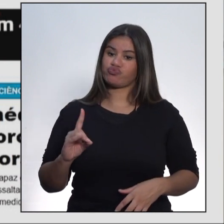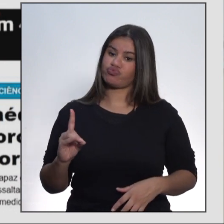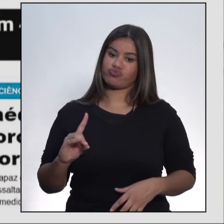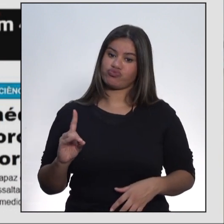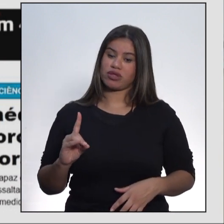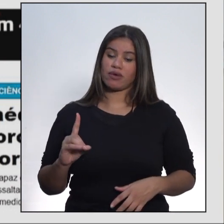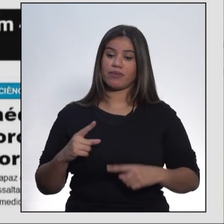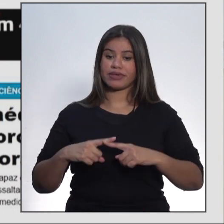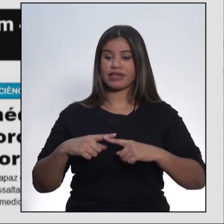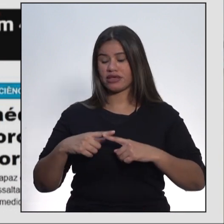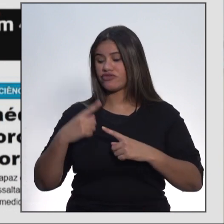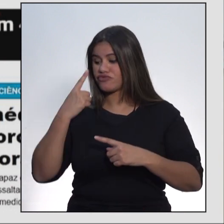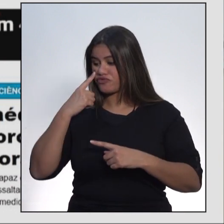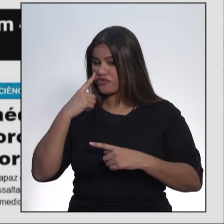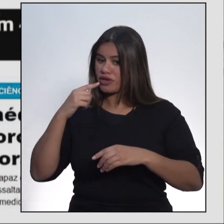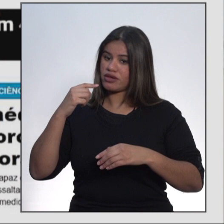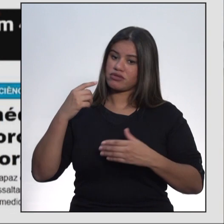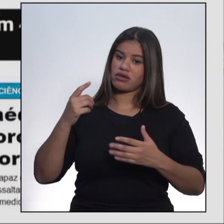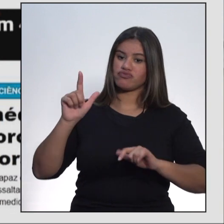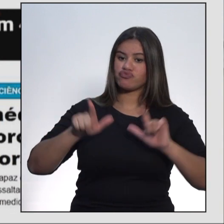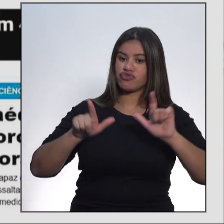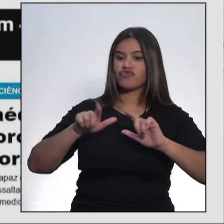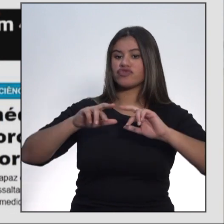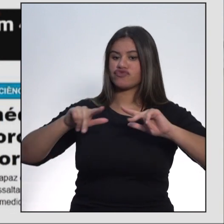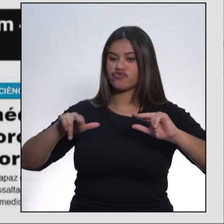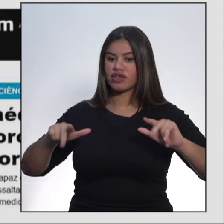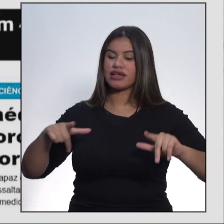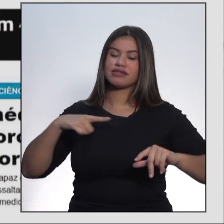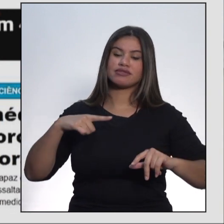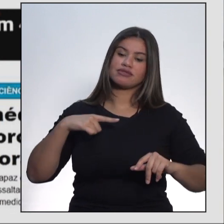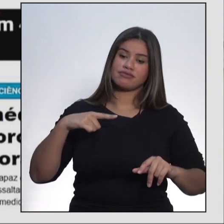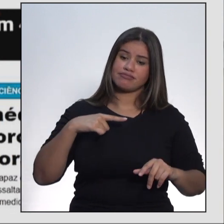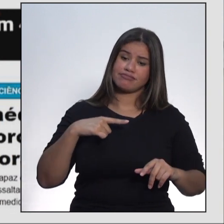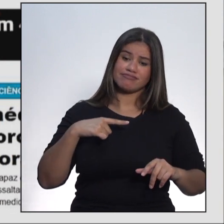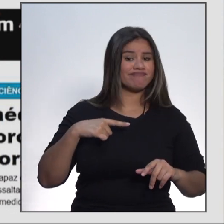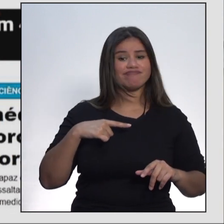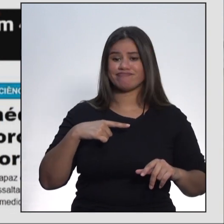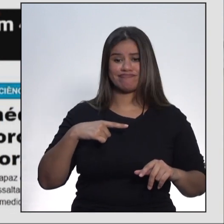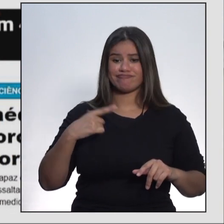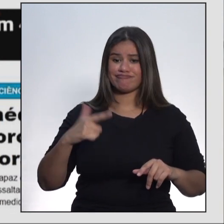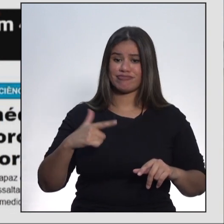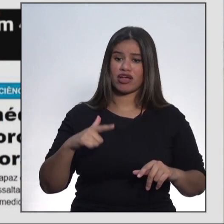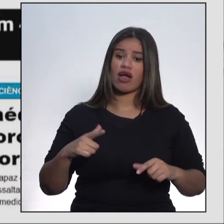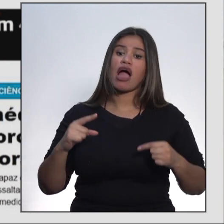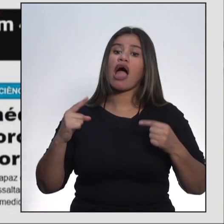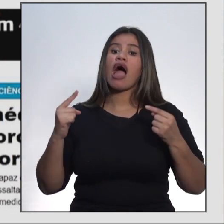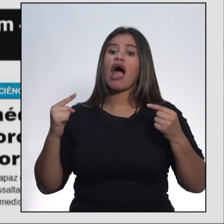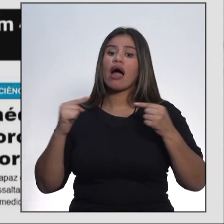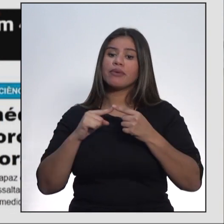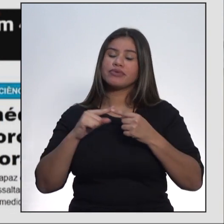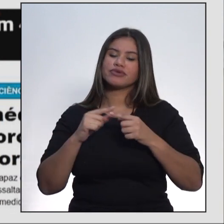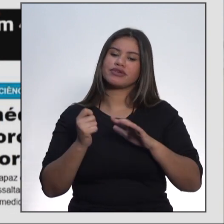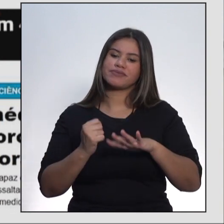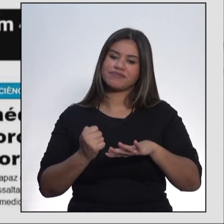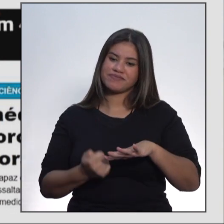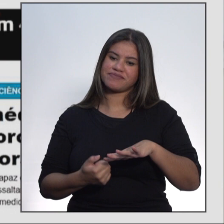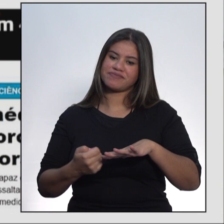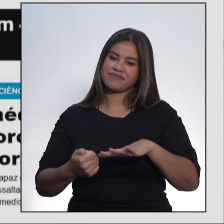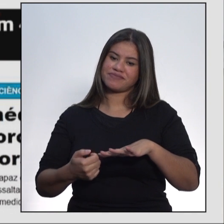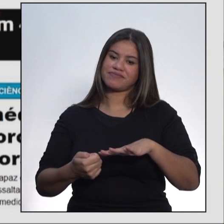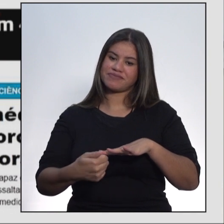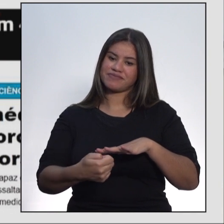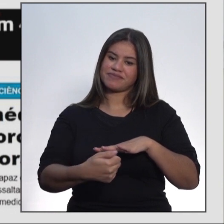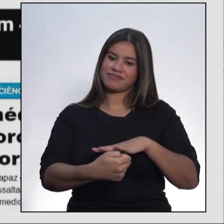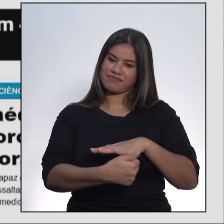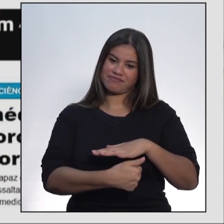das informações. Então, ela não é um fato, ela vai ser o quê, então? Um fake, né? Então, nós temos que ficar muito